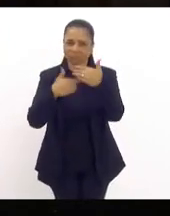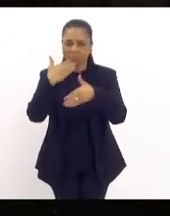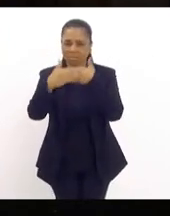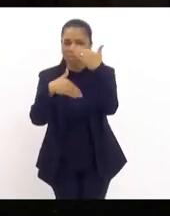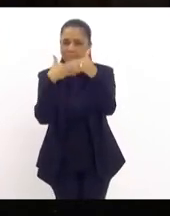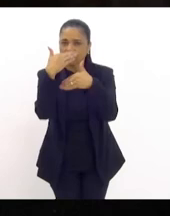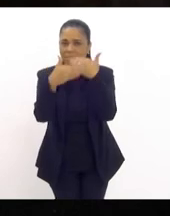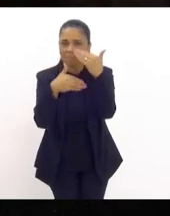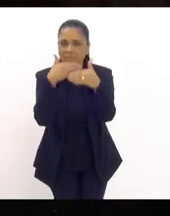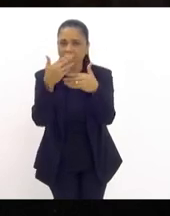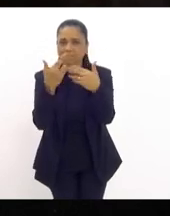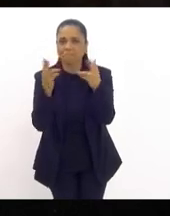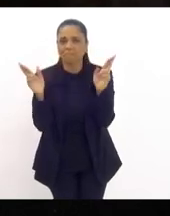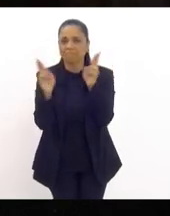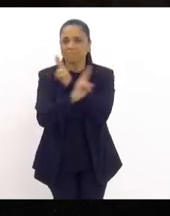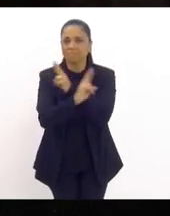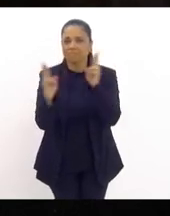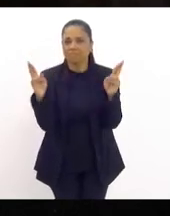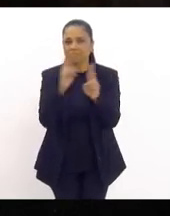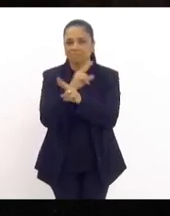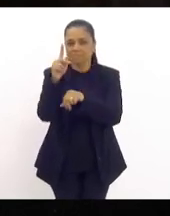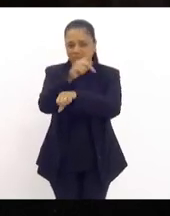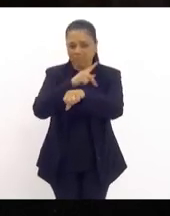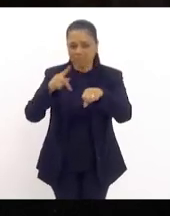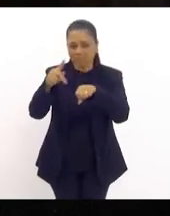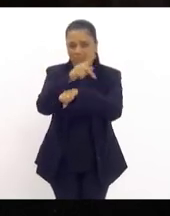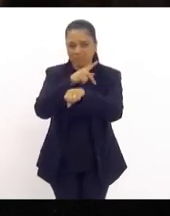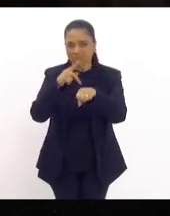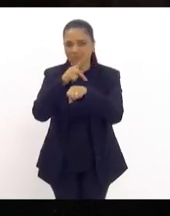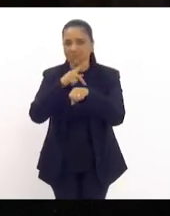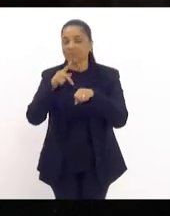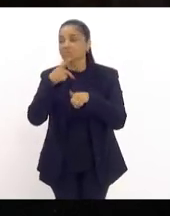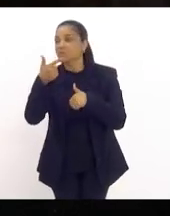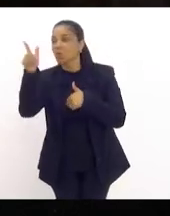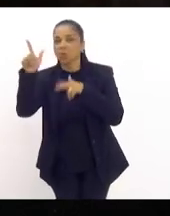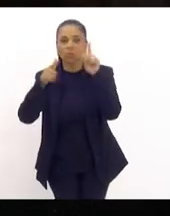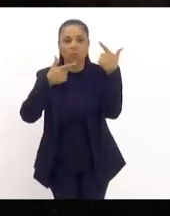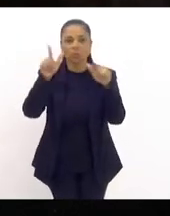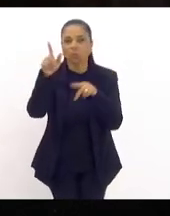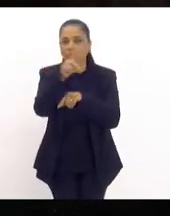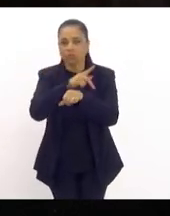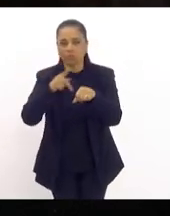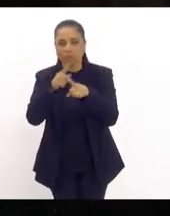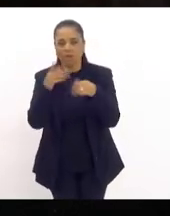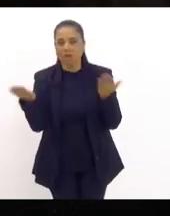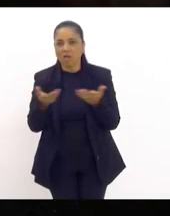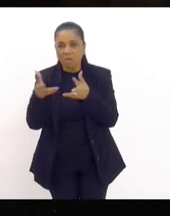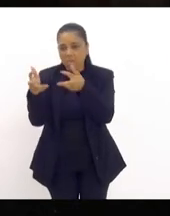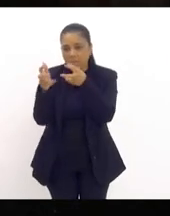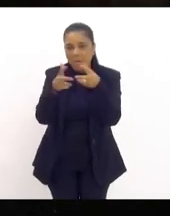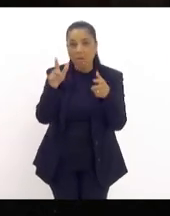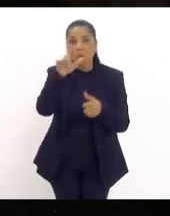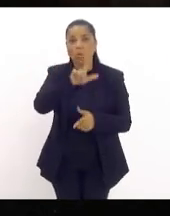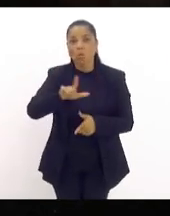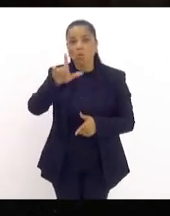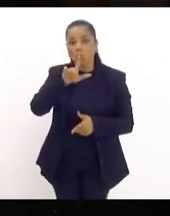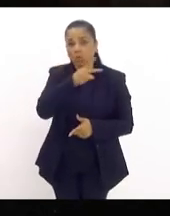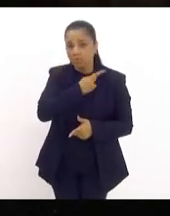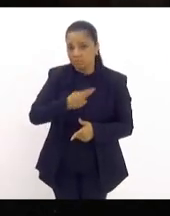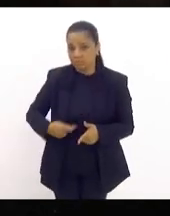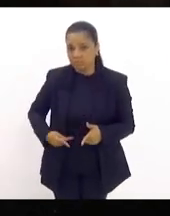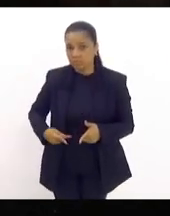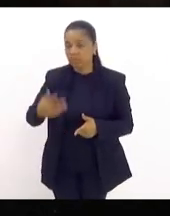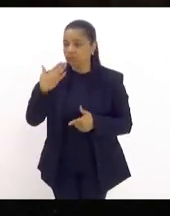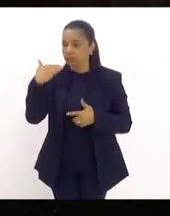reconstruir as relações internacionais desse país. Estamos vendo agora o nosso presidente Lula sendo requisitado no